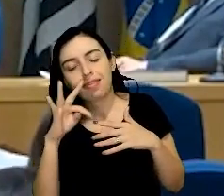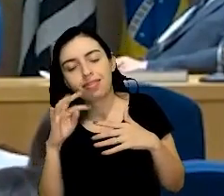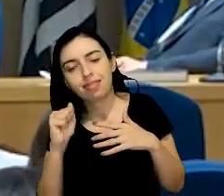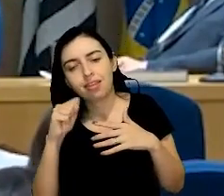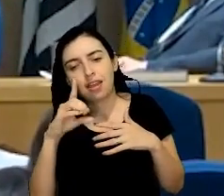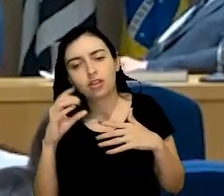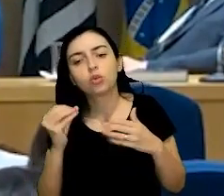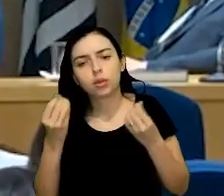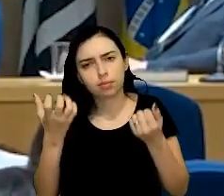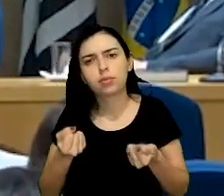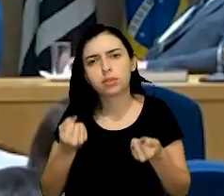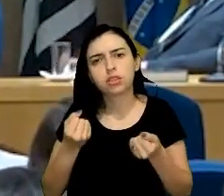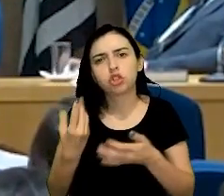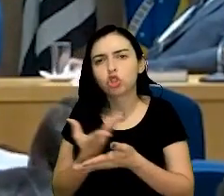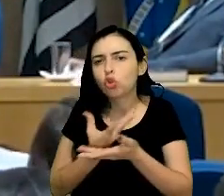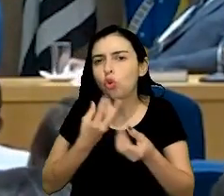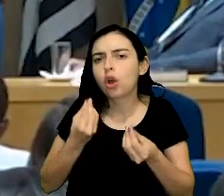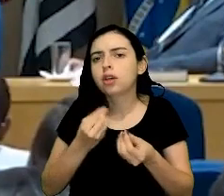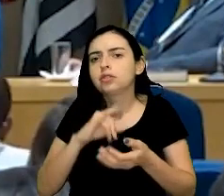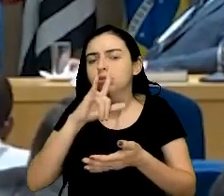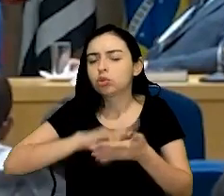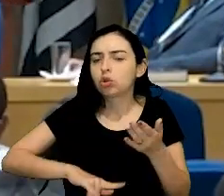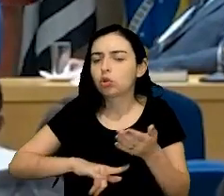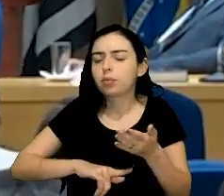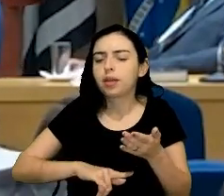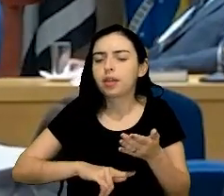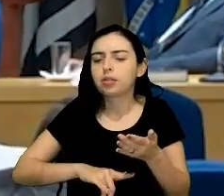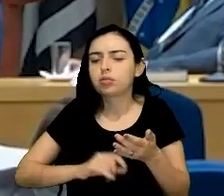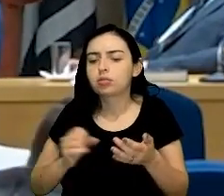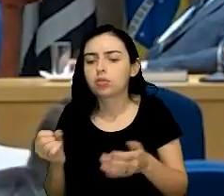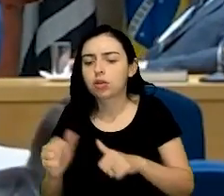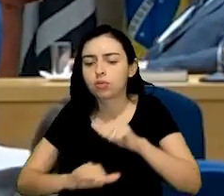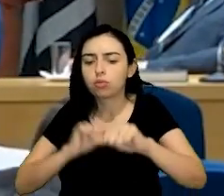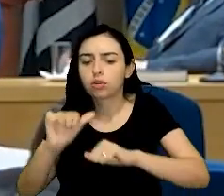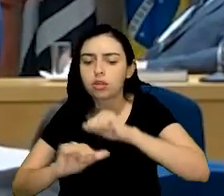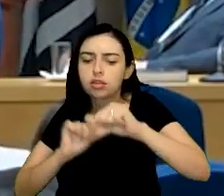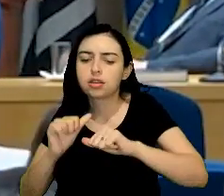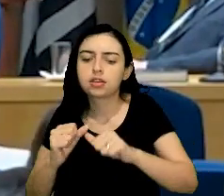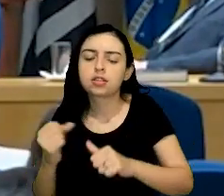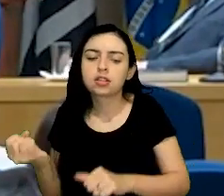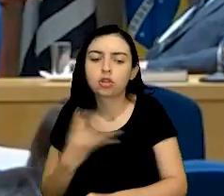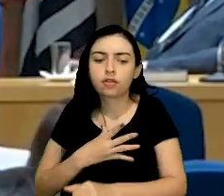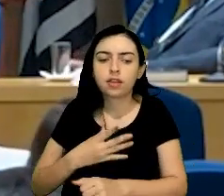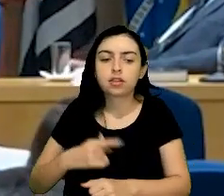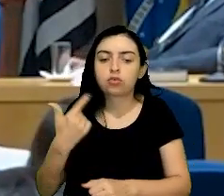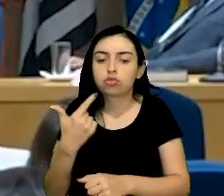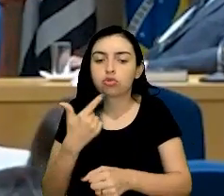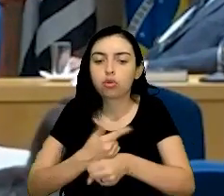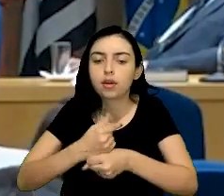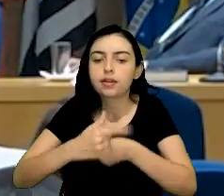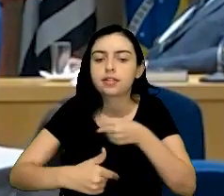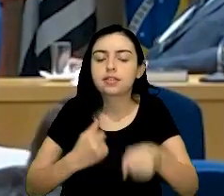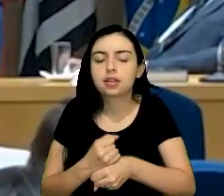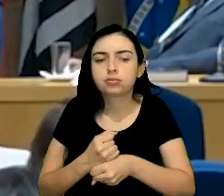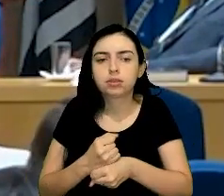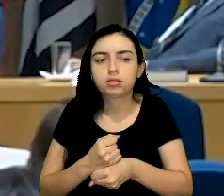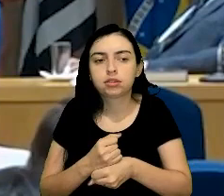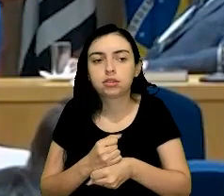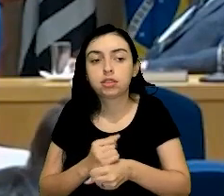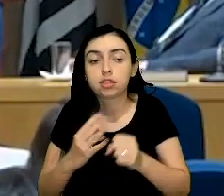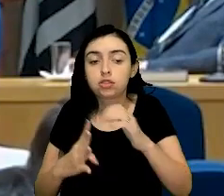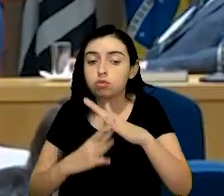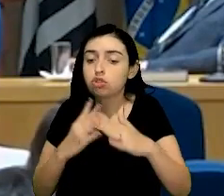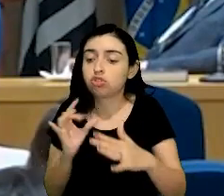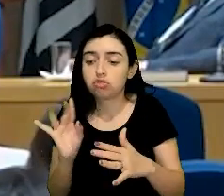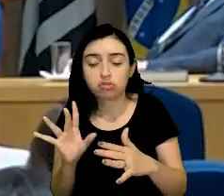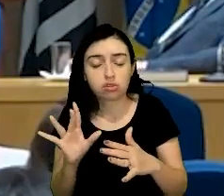sejam documentados, com renovação a cada 2 anos, esses migrantes eles passam, então, a não estar mais só nas confecções de